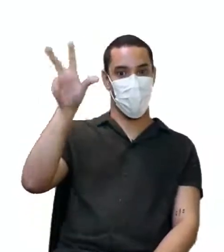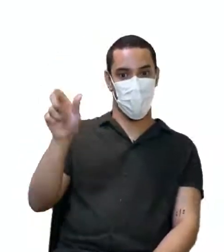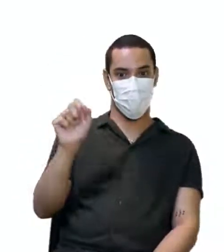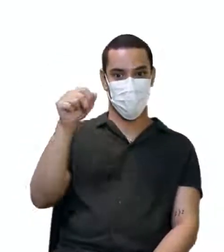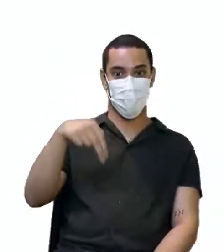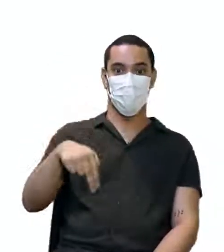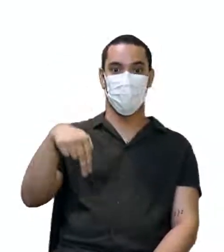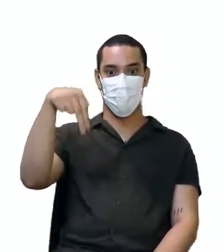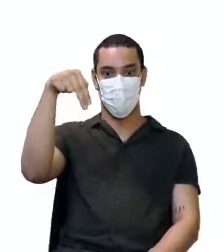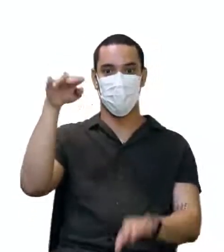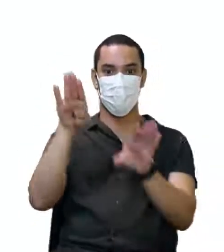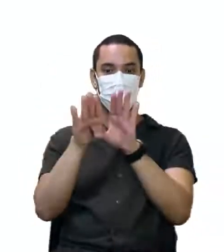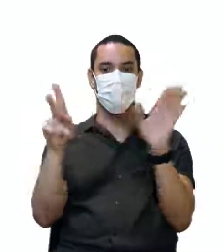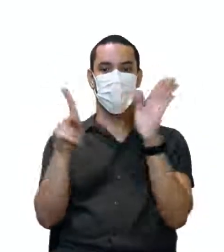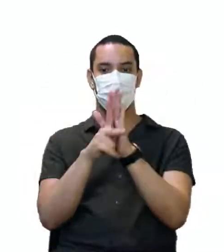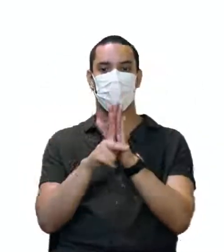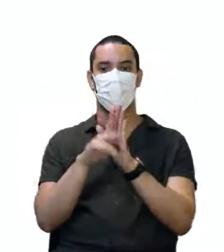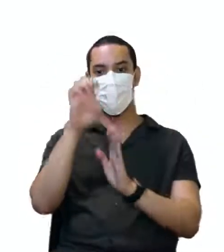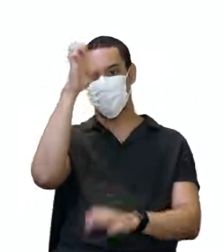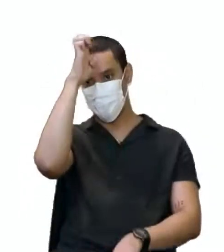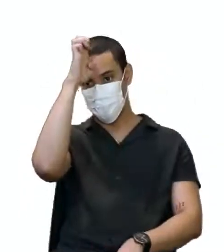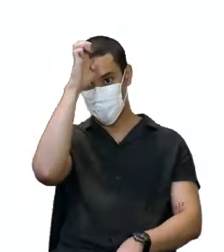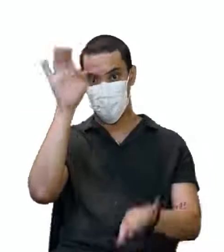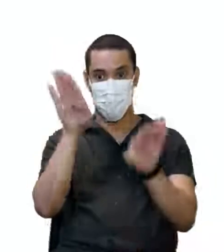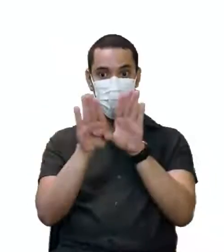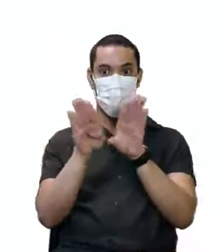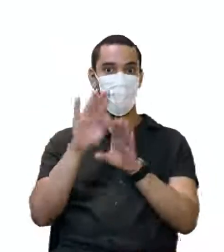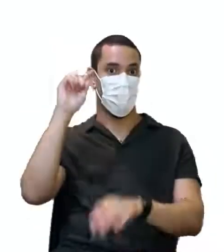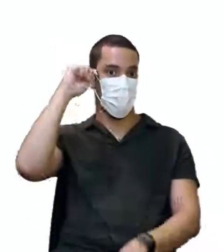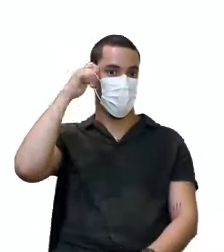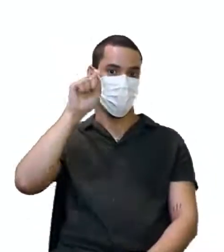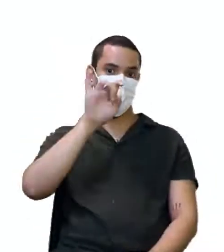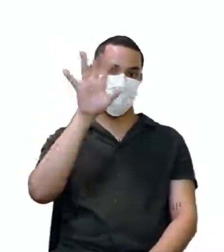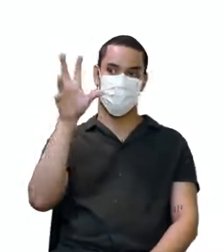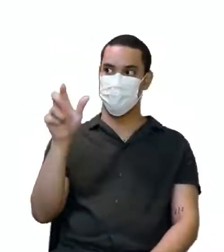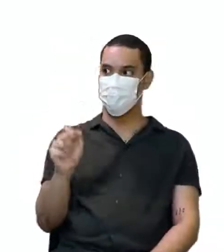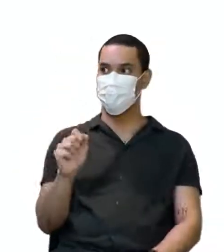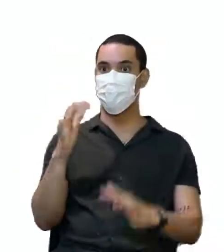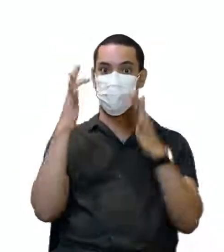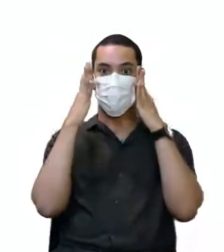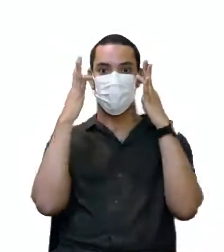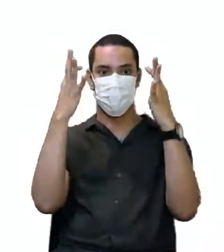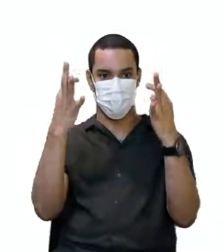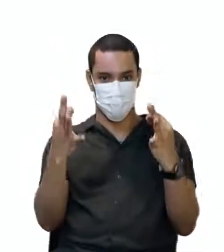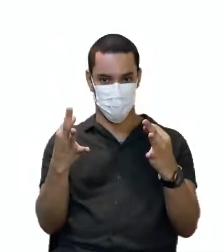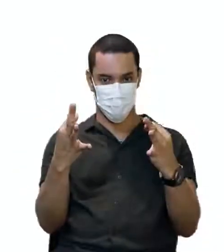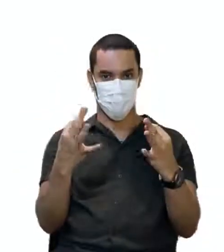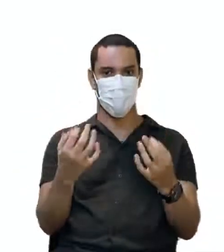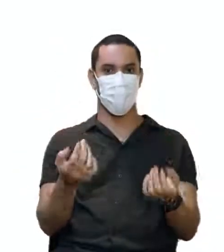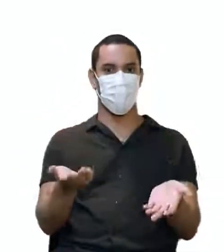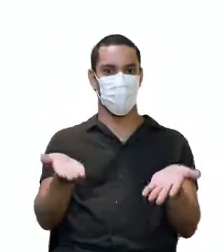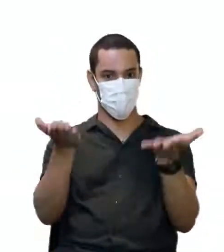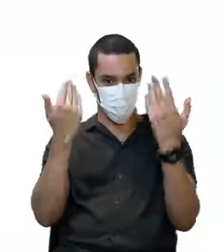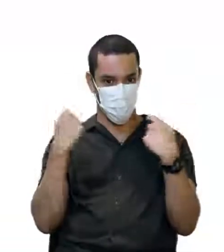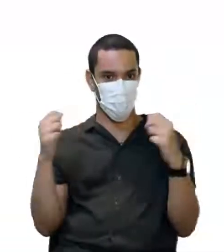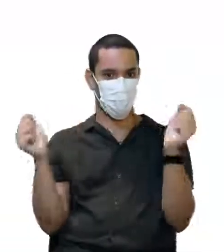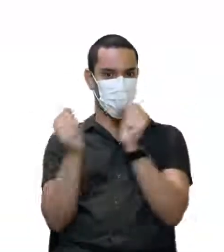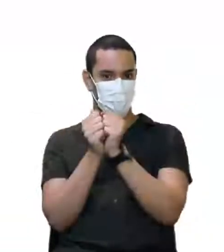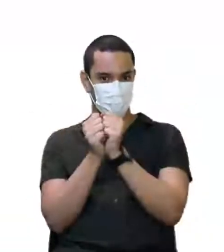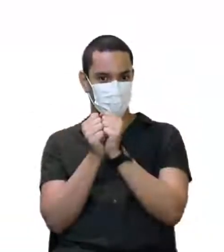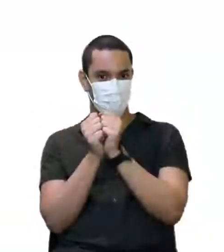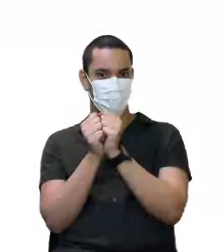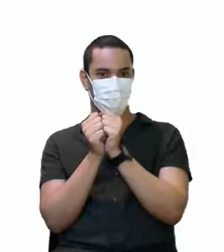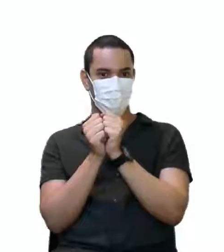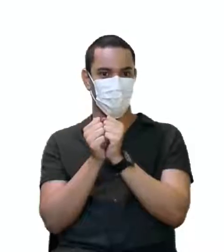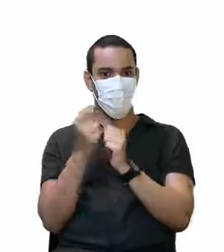norte da Etiópia, à África do Sul. Preste atenção, queridos. Joga eu aqui também. Vamos, não vou lutar com a poeira, não,